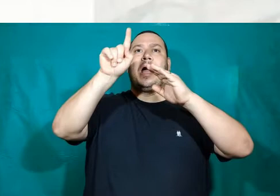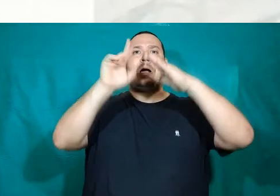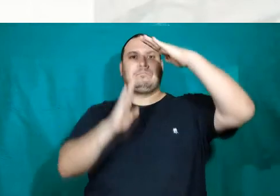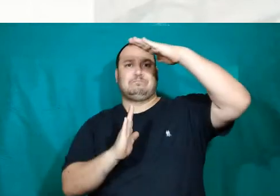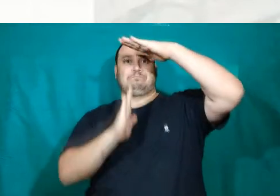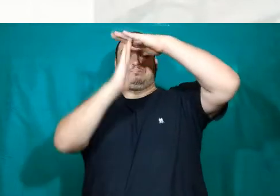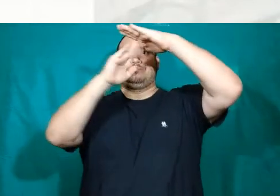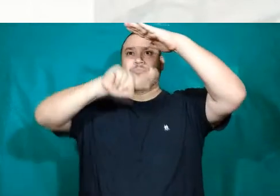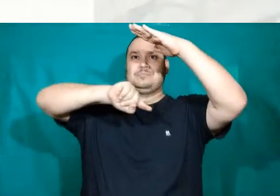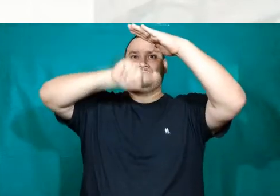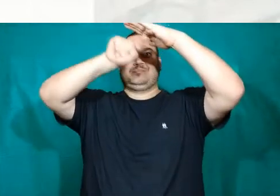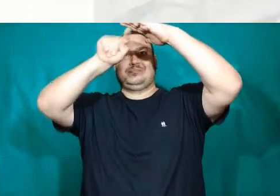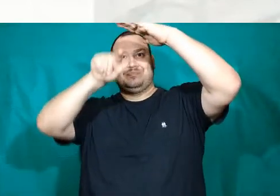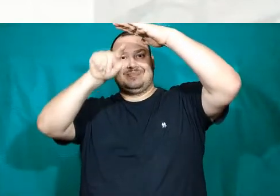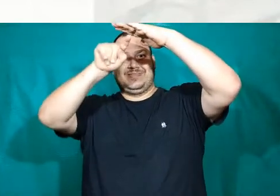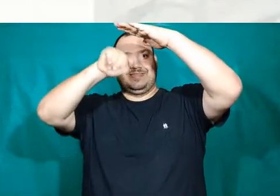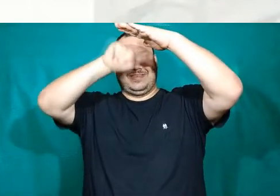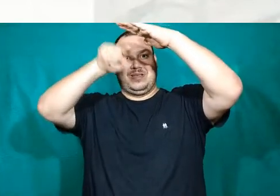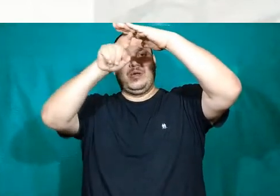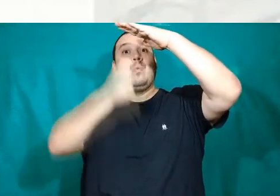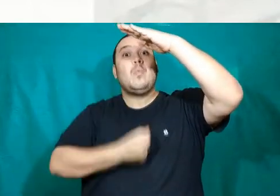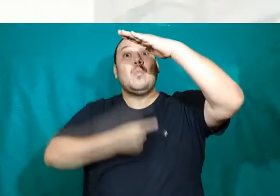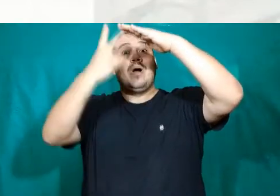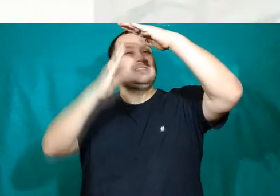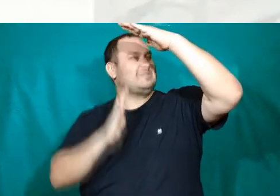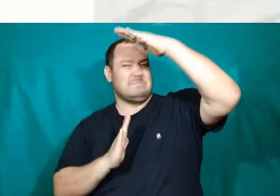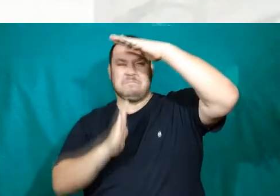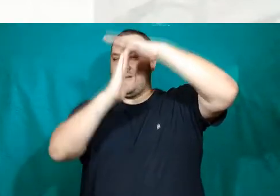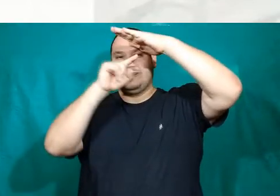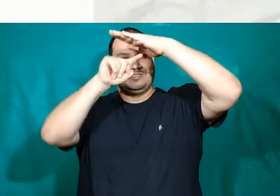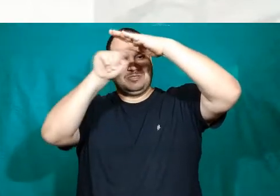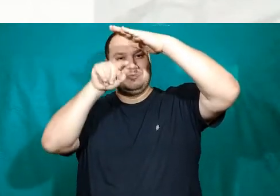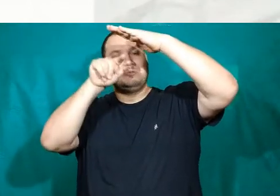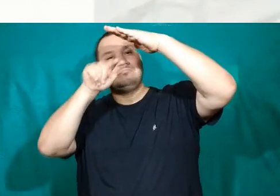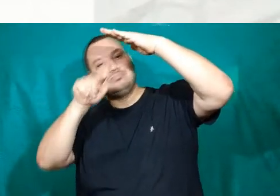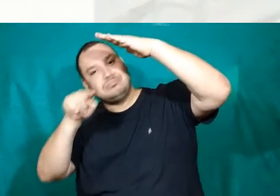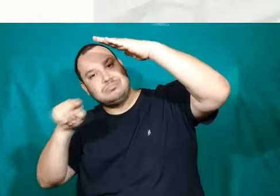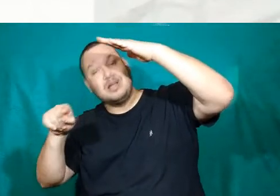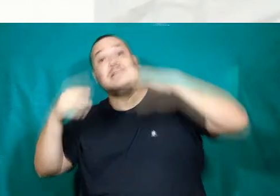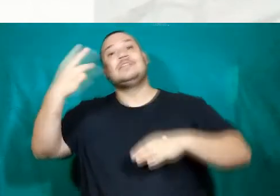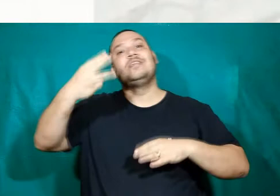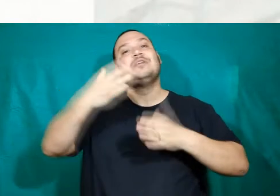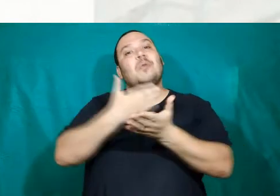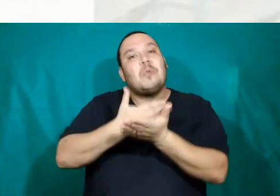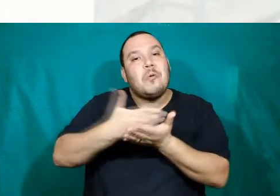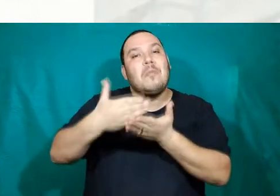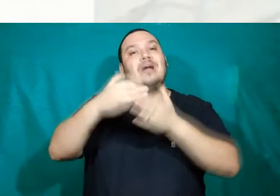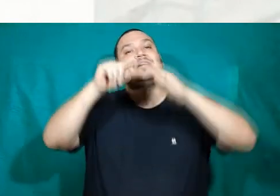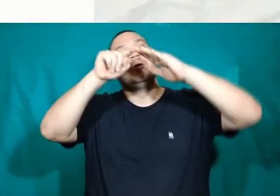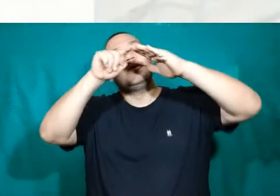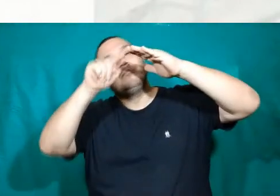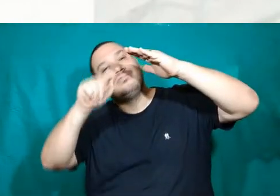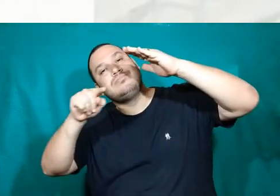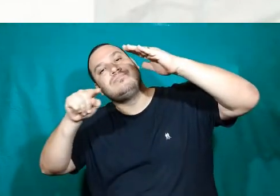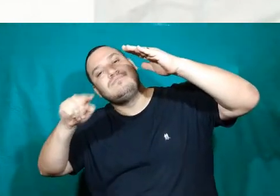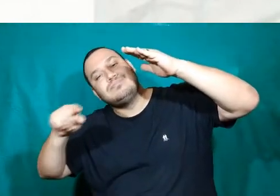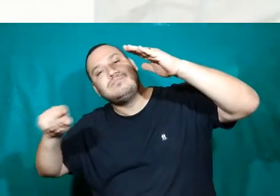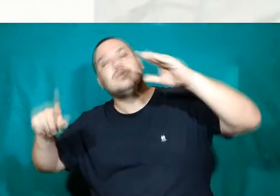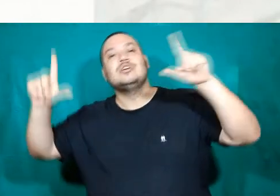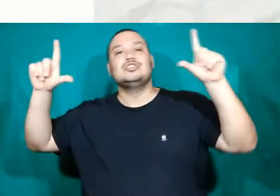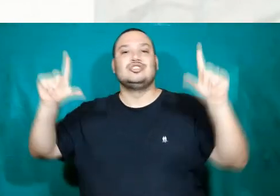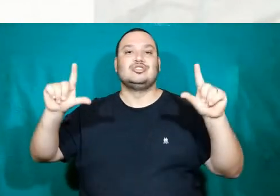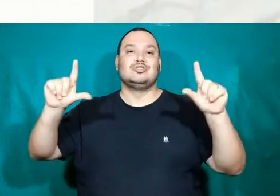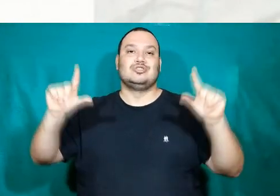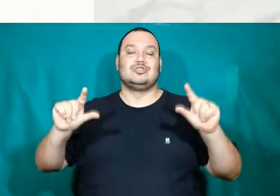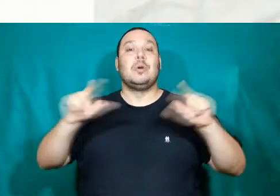casos. E em terceiro, o decaimento exponencial, estágio em que a quantidade de pessoas que se recuperam da doença é maior que a